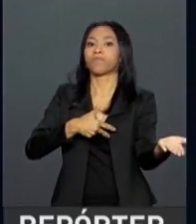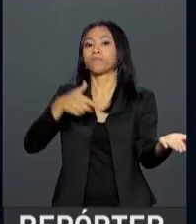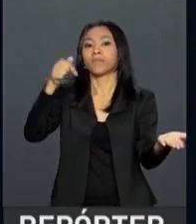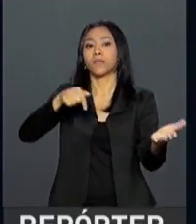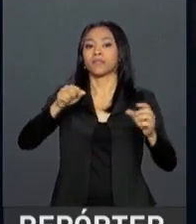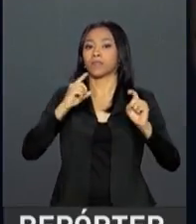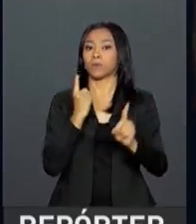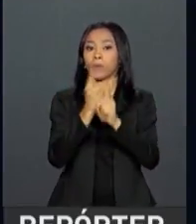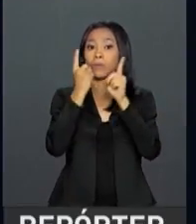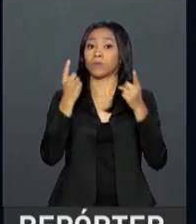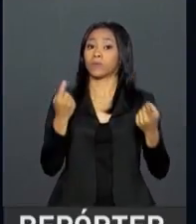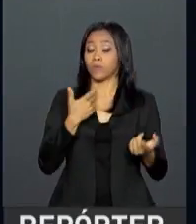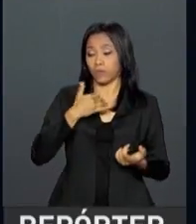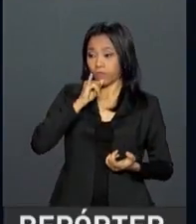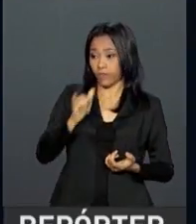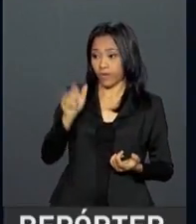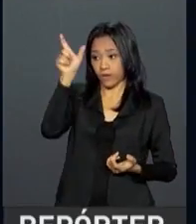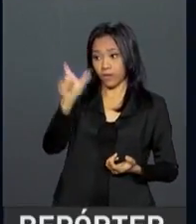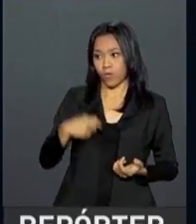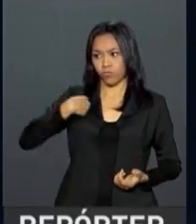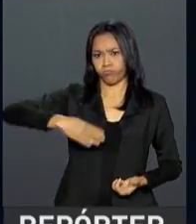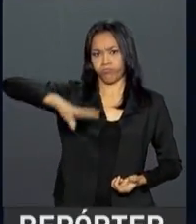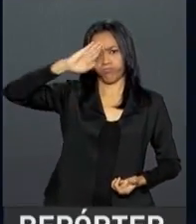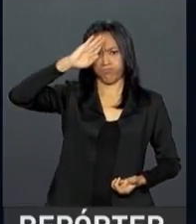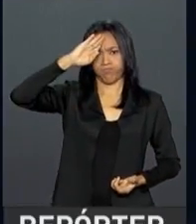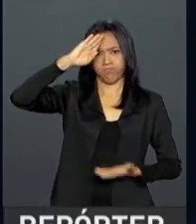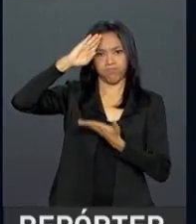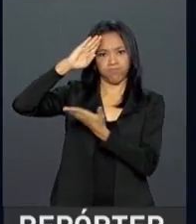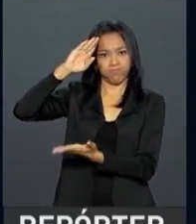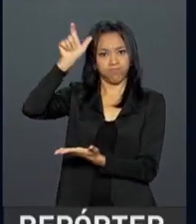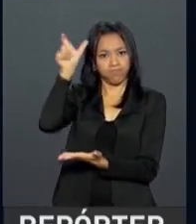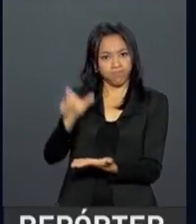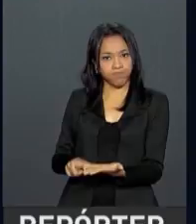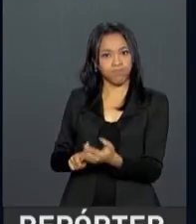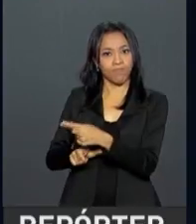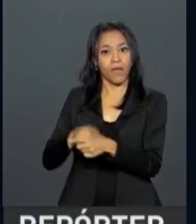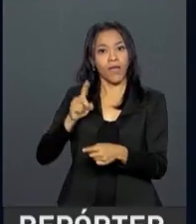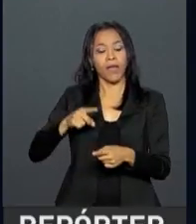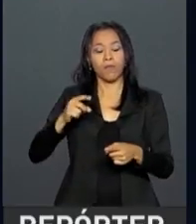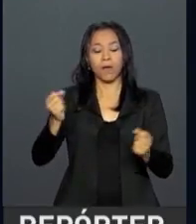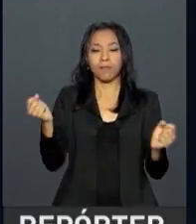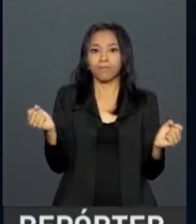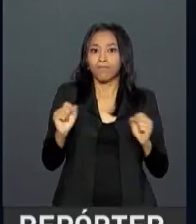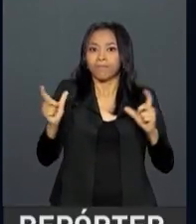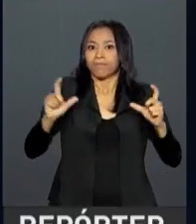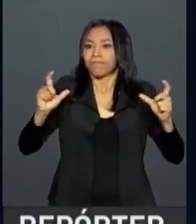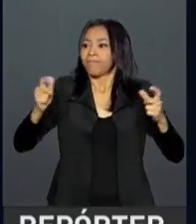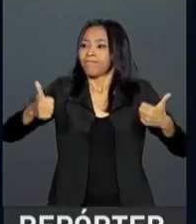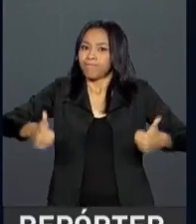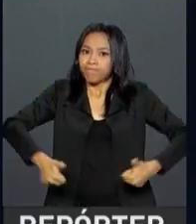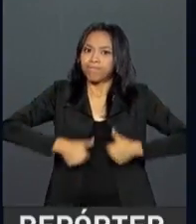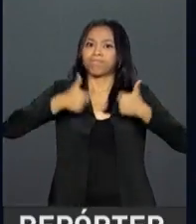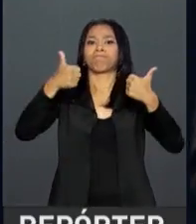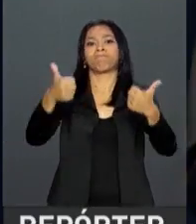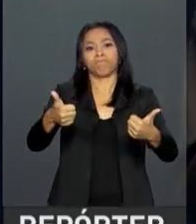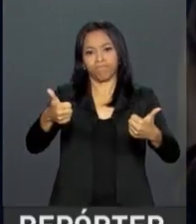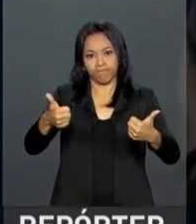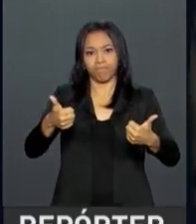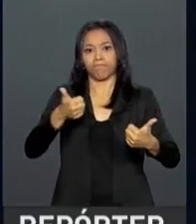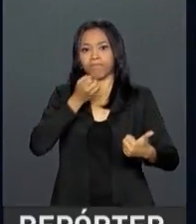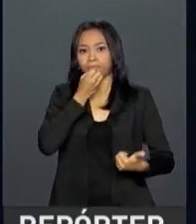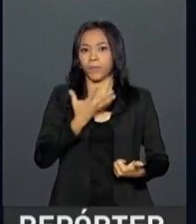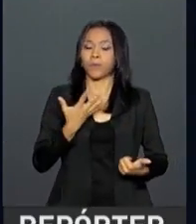o comandante é uma injeção de otimismo com isso nós estamos